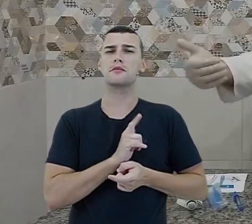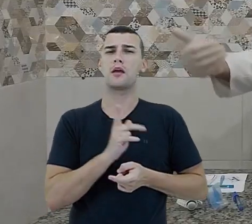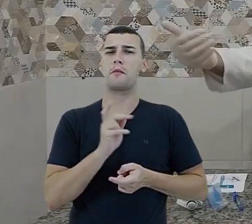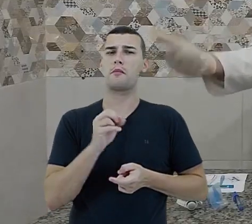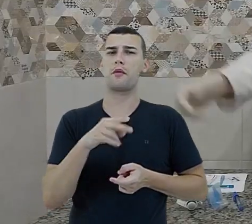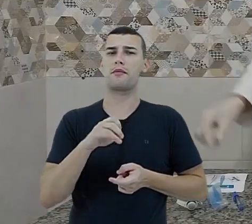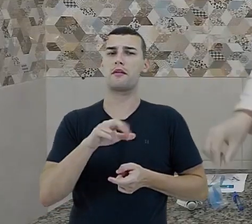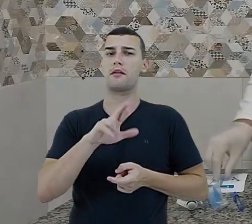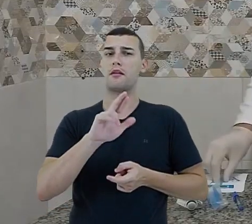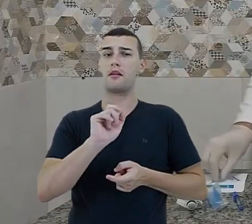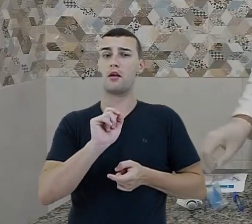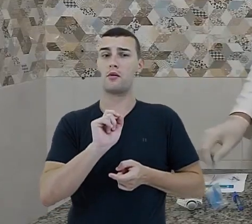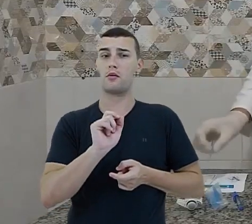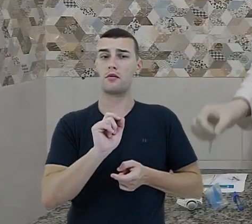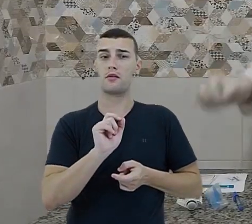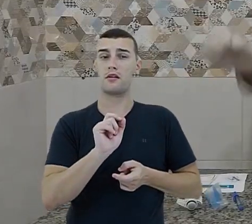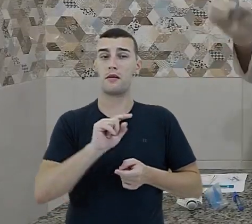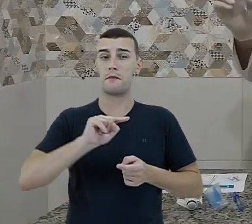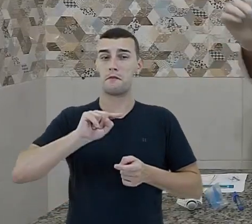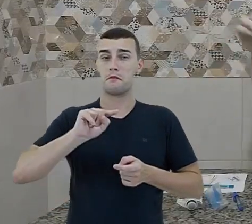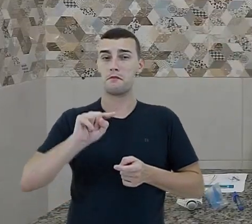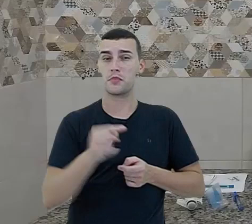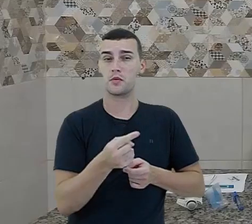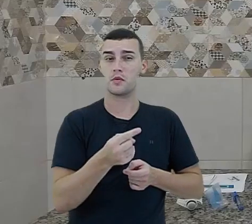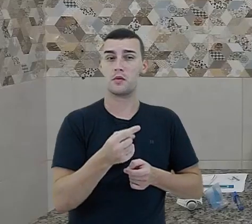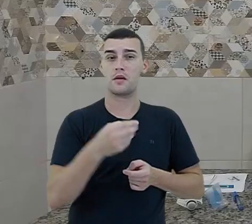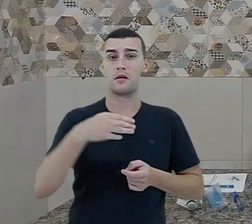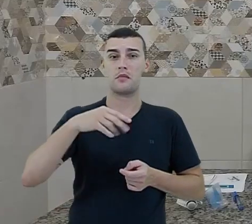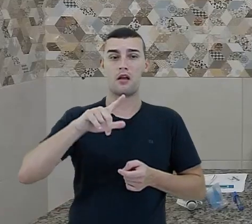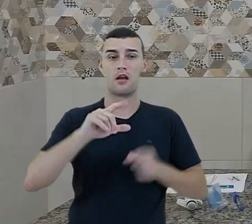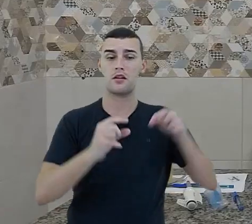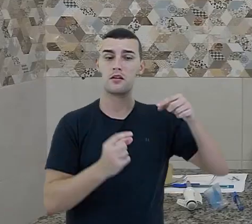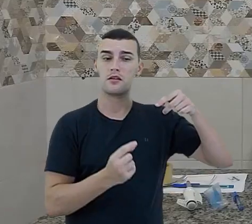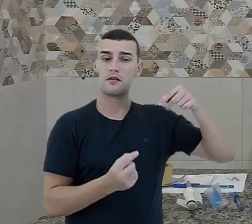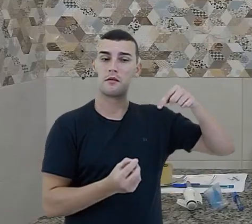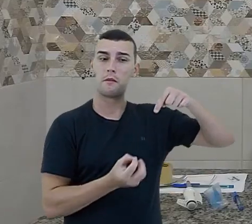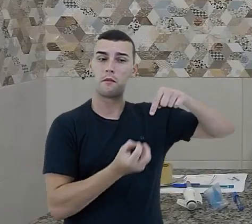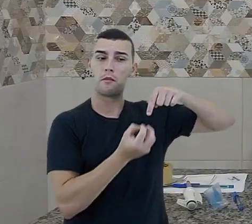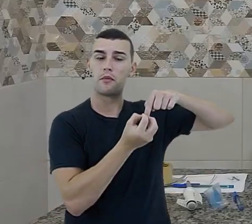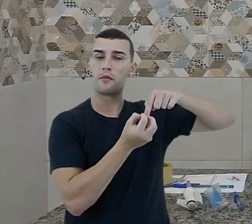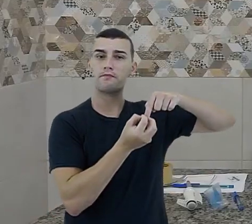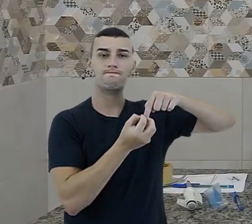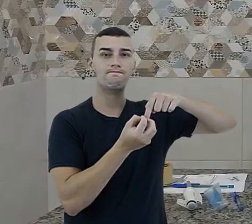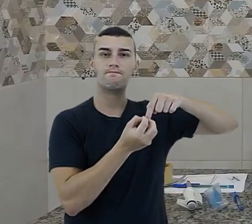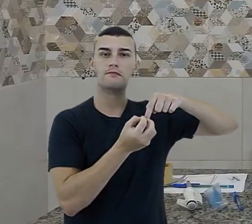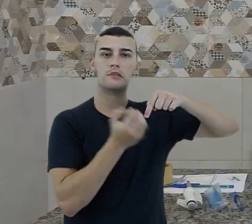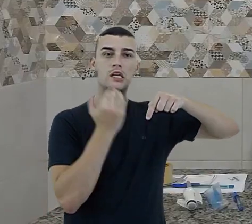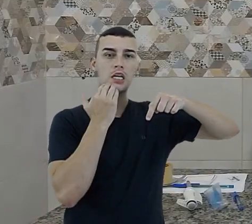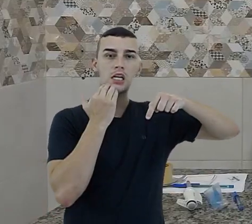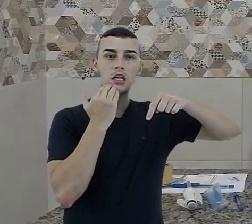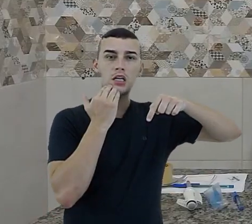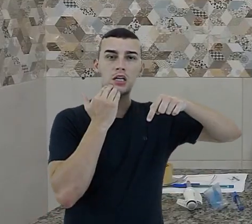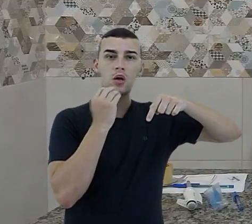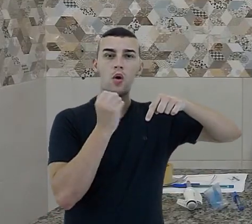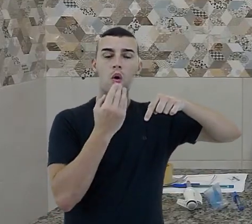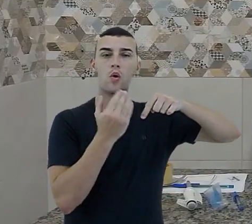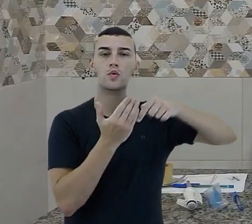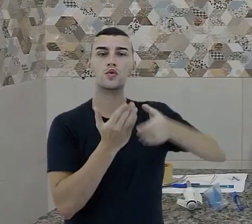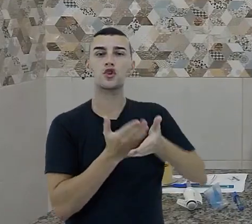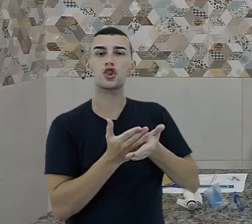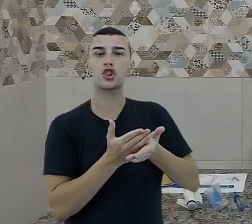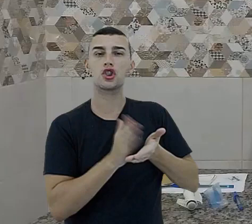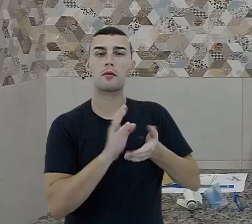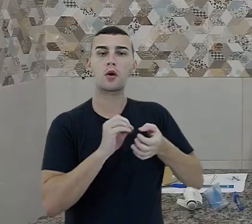ponteira de 1000 microlitros, ela não encaixa aqui perfeitamente. Das duas, uma, ou ela vai